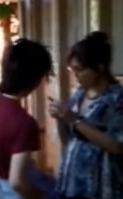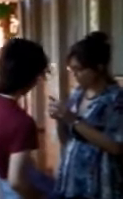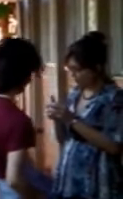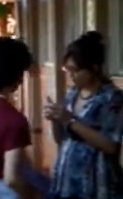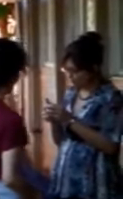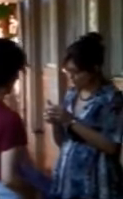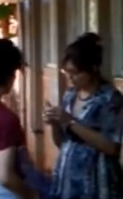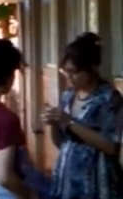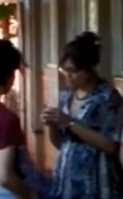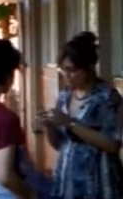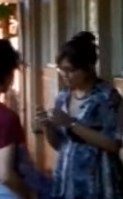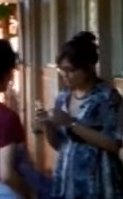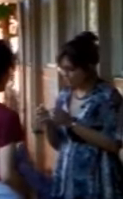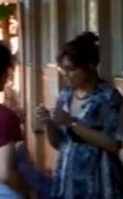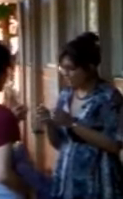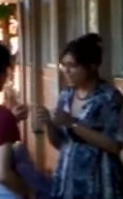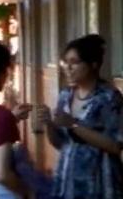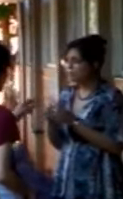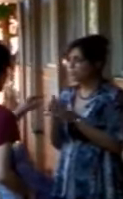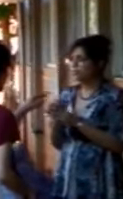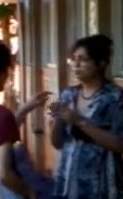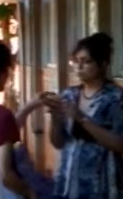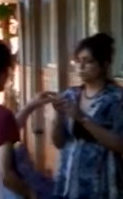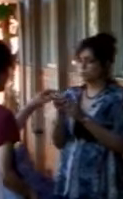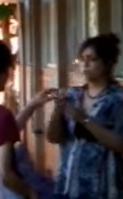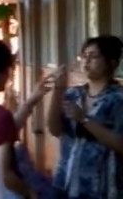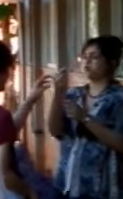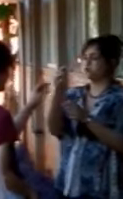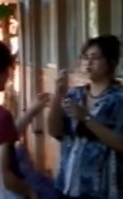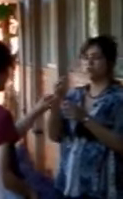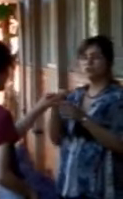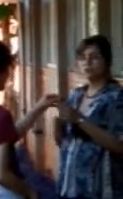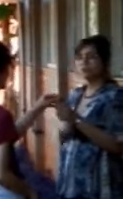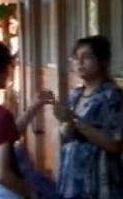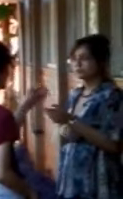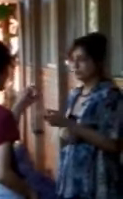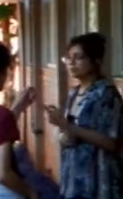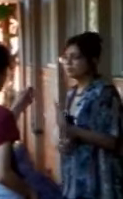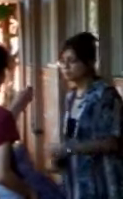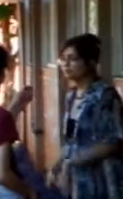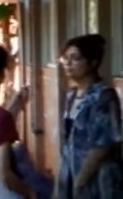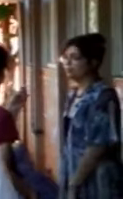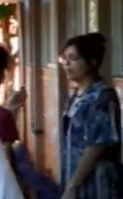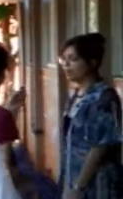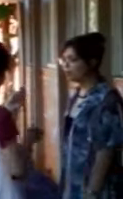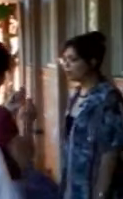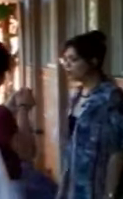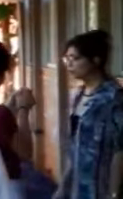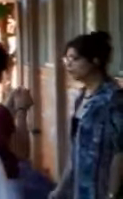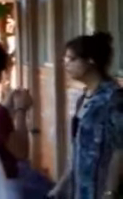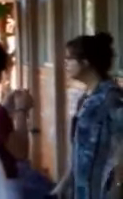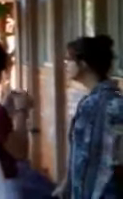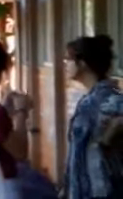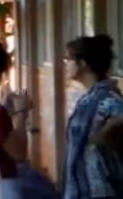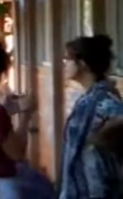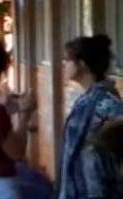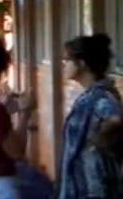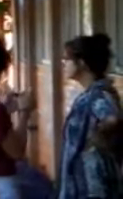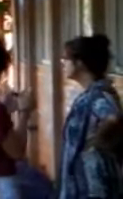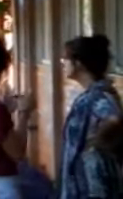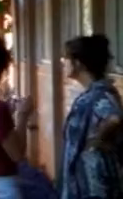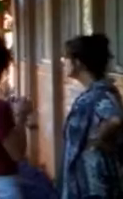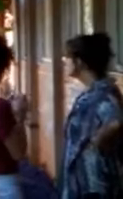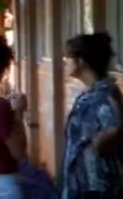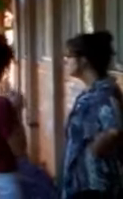tem a maioria da parte acadêmica presente e de quando a gente sai dela, a gente se